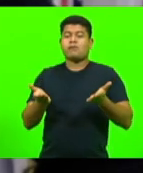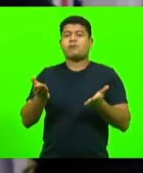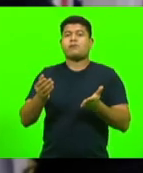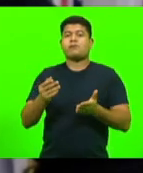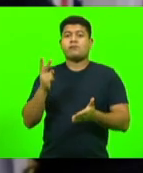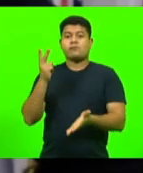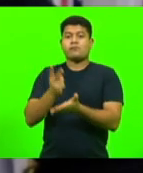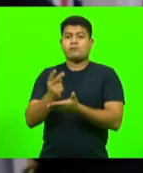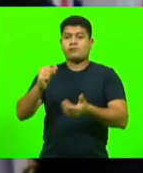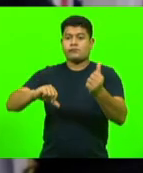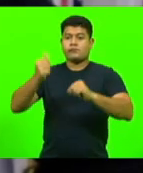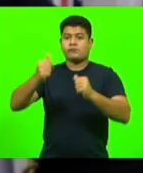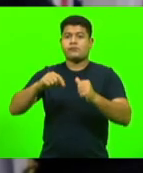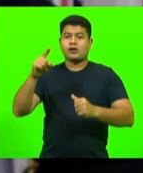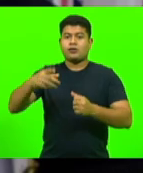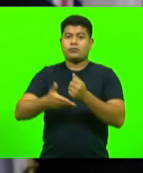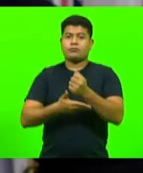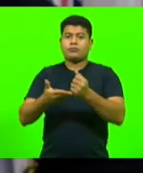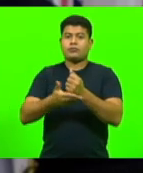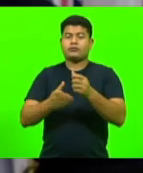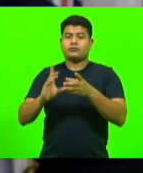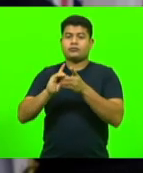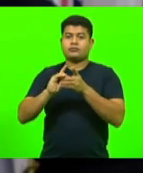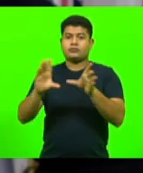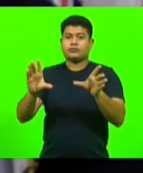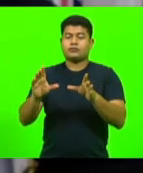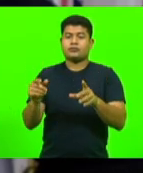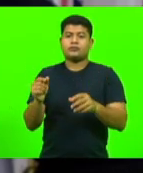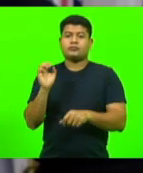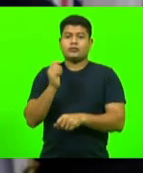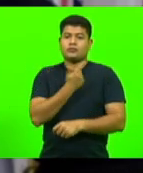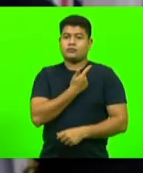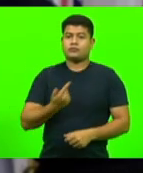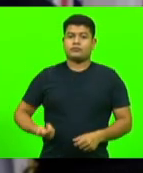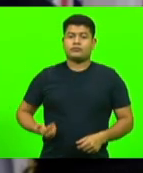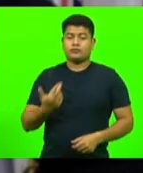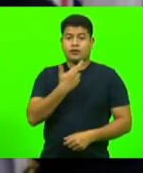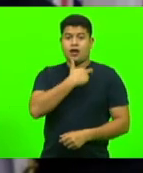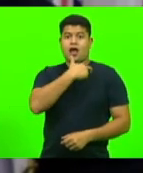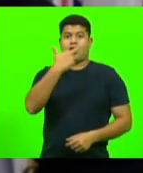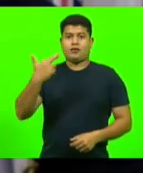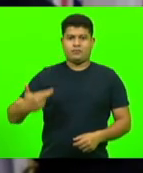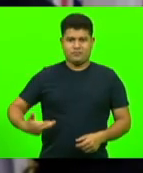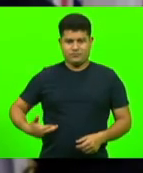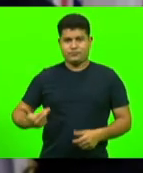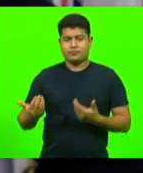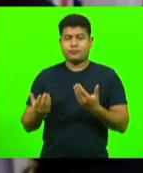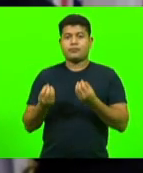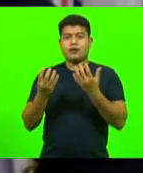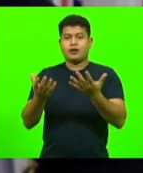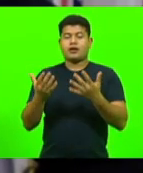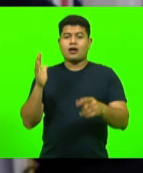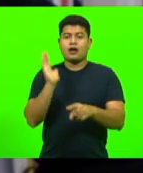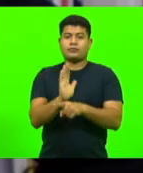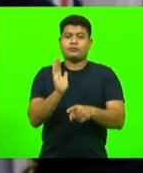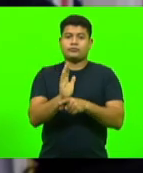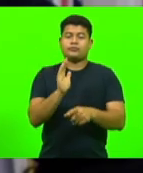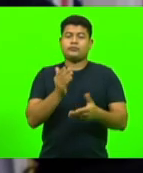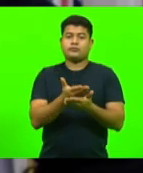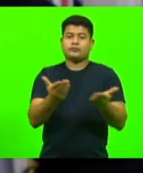democracia e do Estado Republicano para que fique a serviço da população e do interesse comum